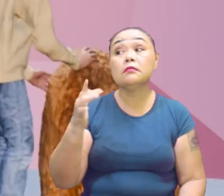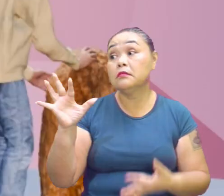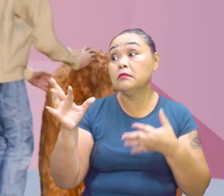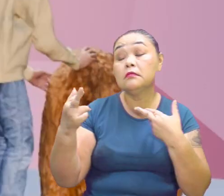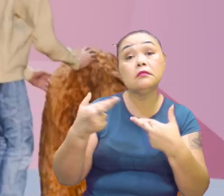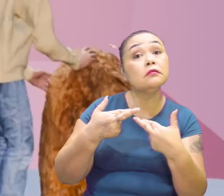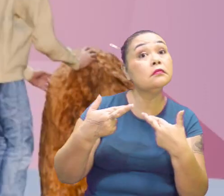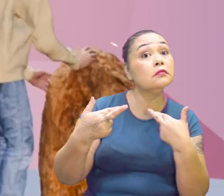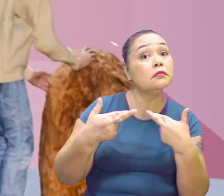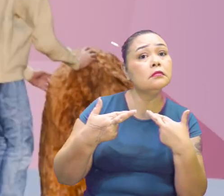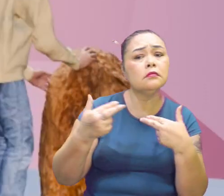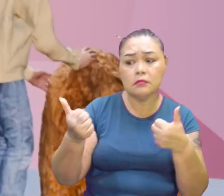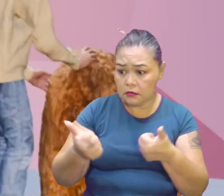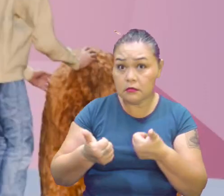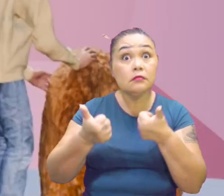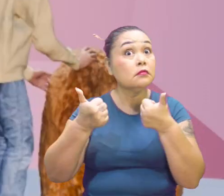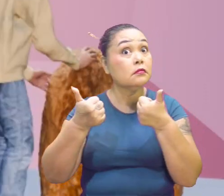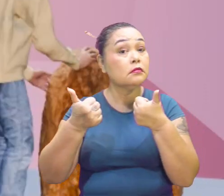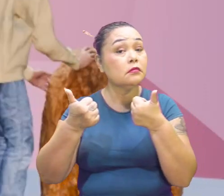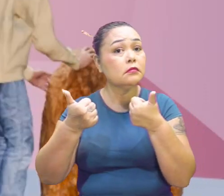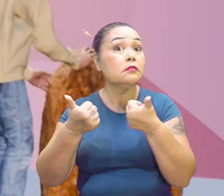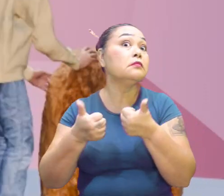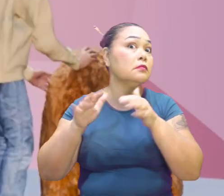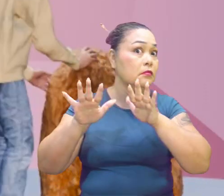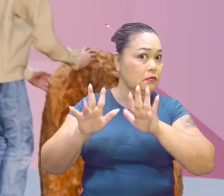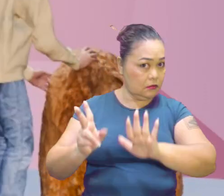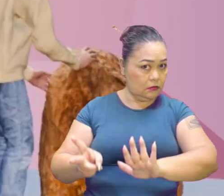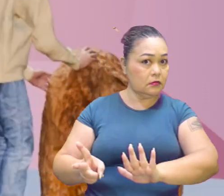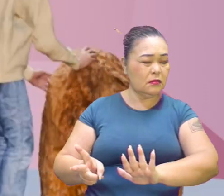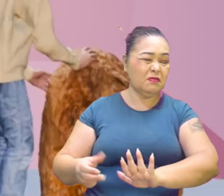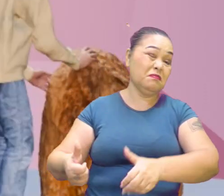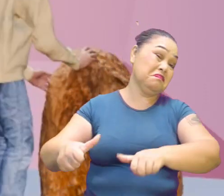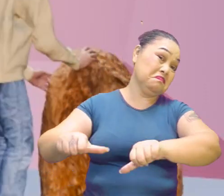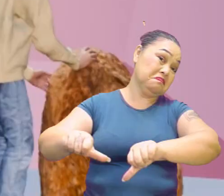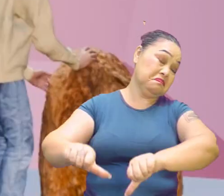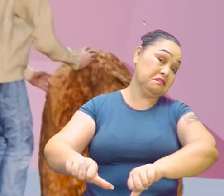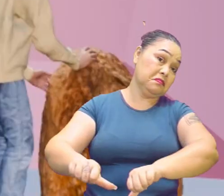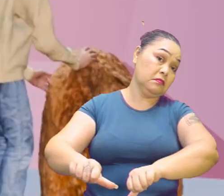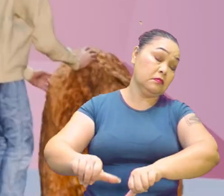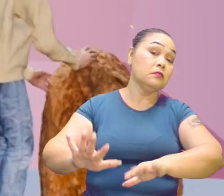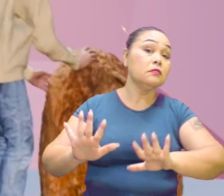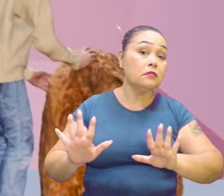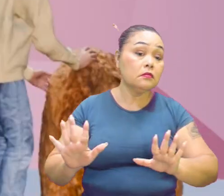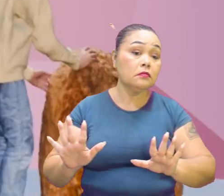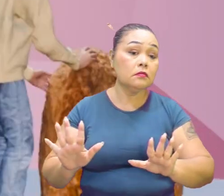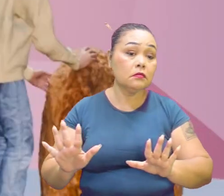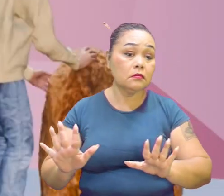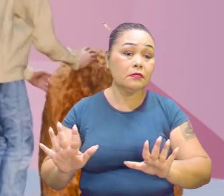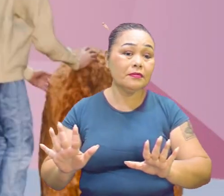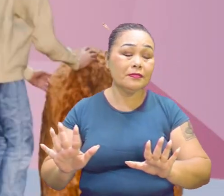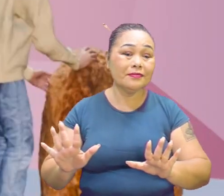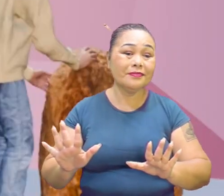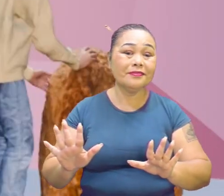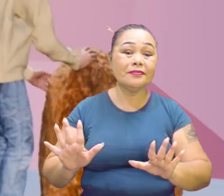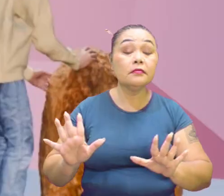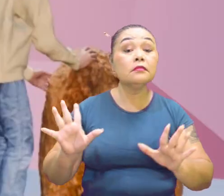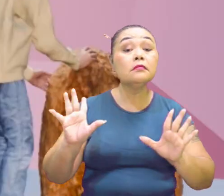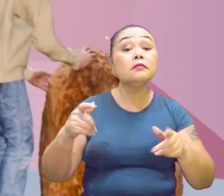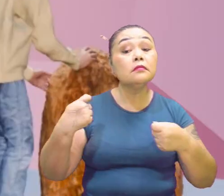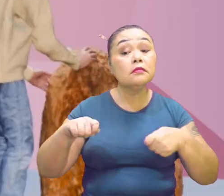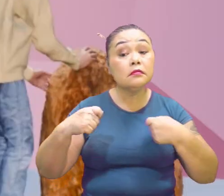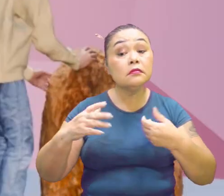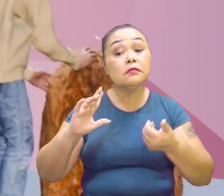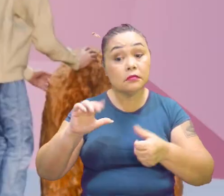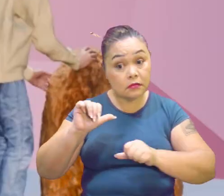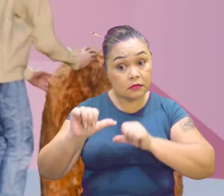ligação que você faz? Melhorou? Permanece? Piorou? Então, assim, são questionamentos. O que precisa